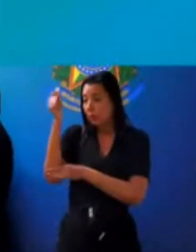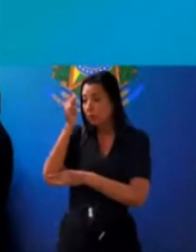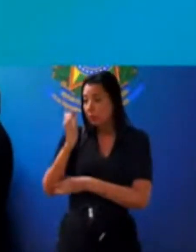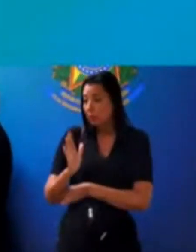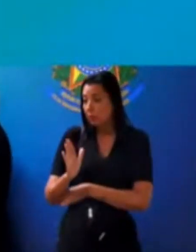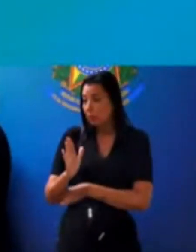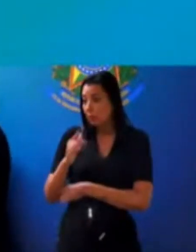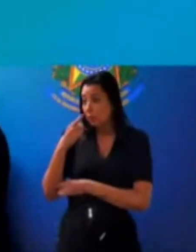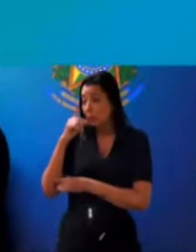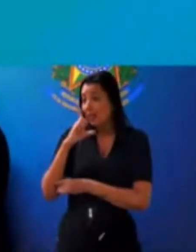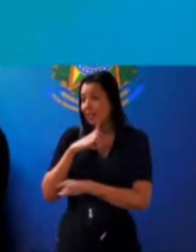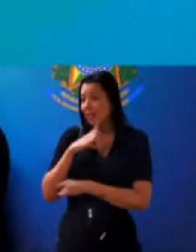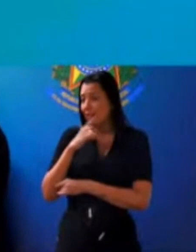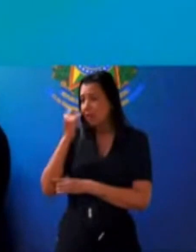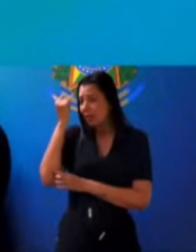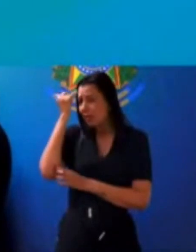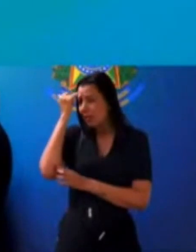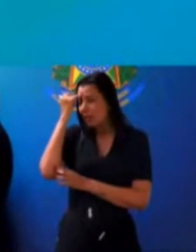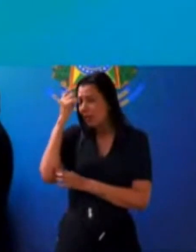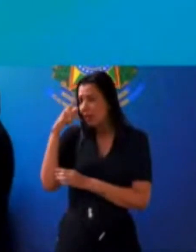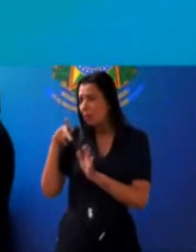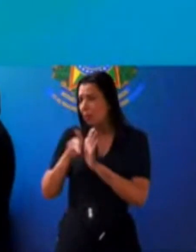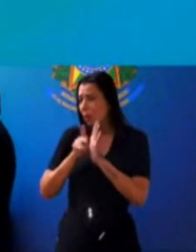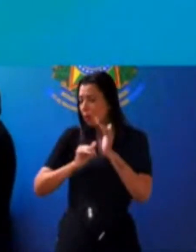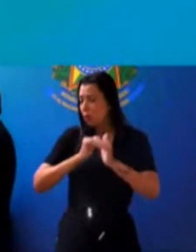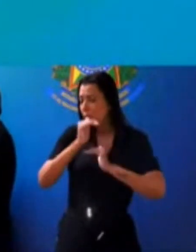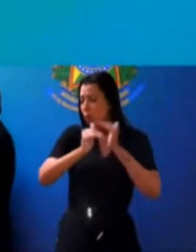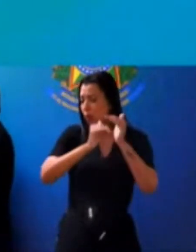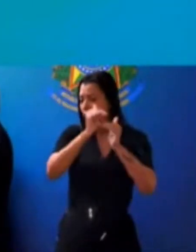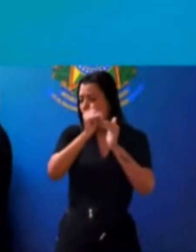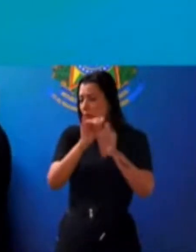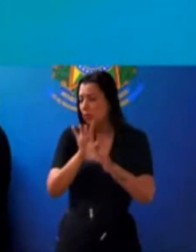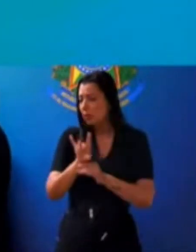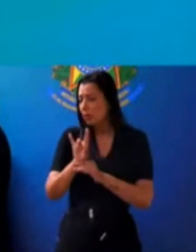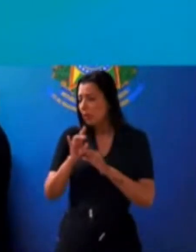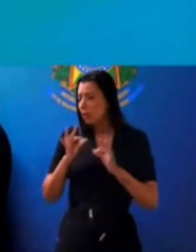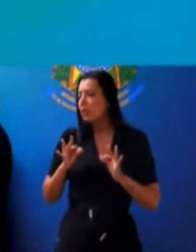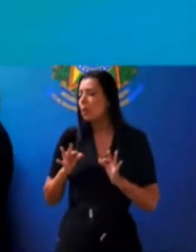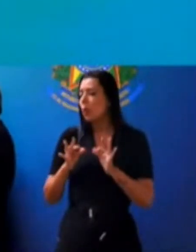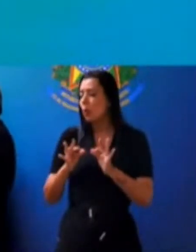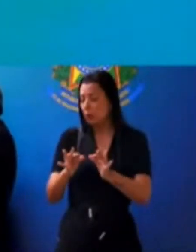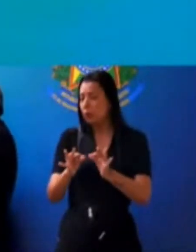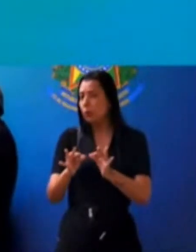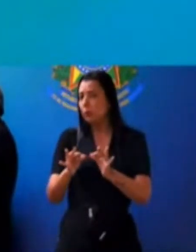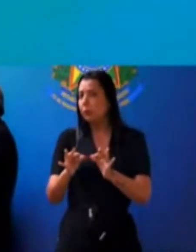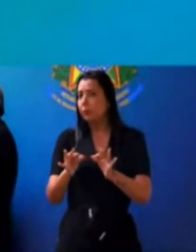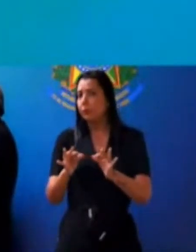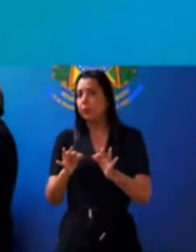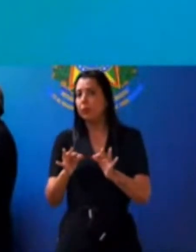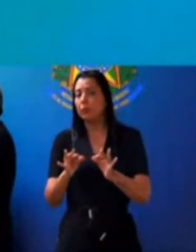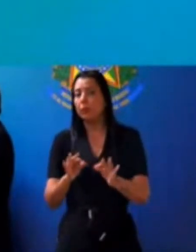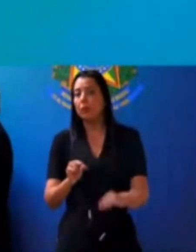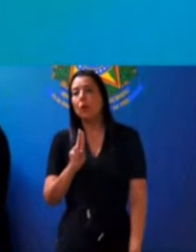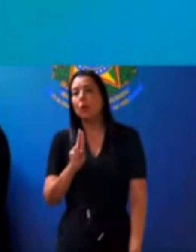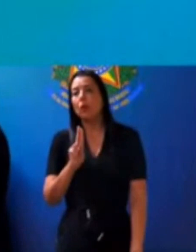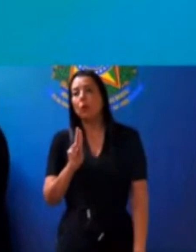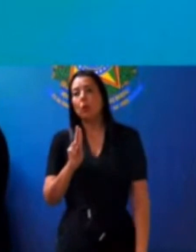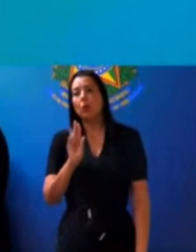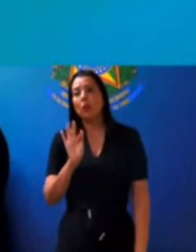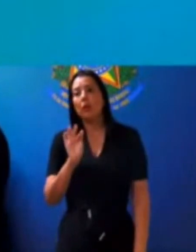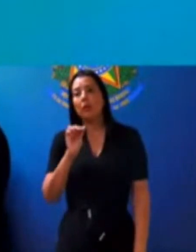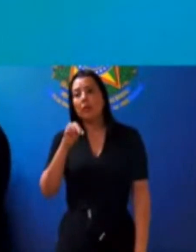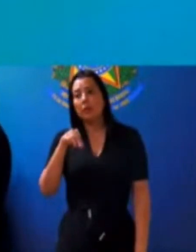para se ter uma ideia o recurso de Fundo Nacional do movimento científico e tecnológico o fn